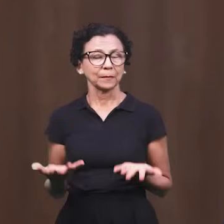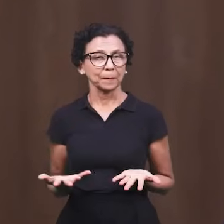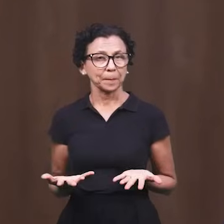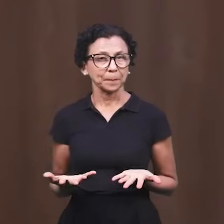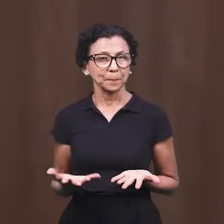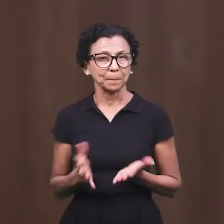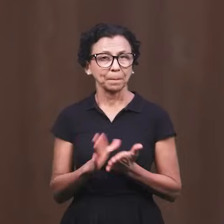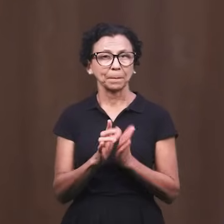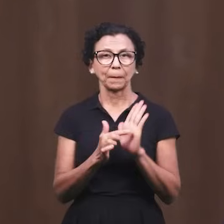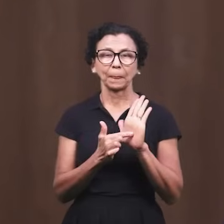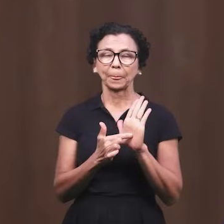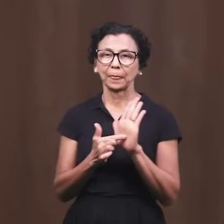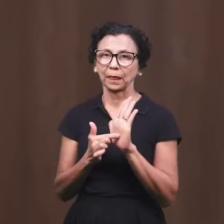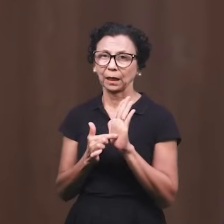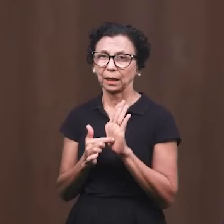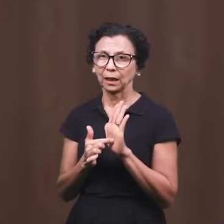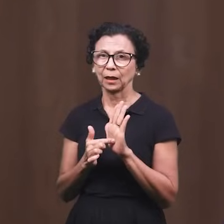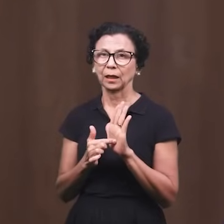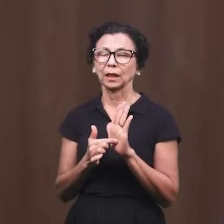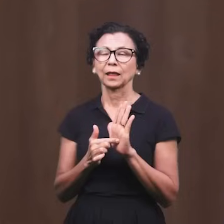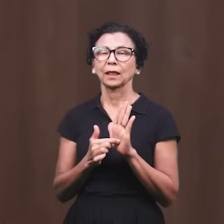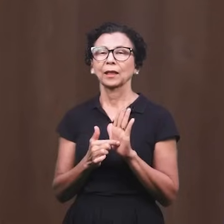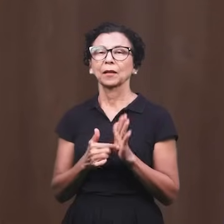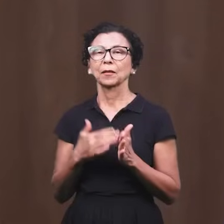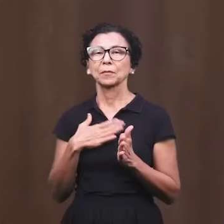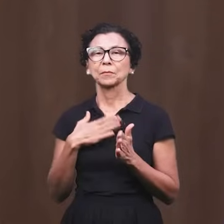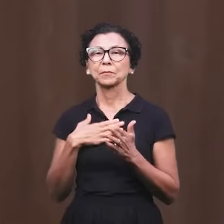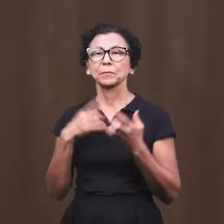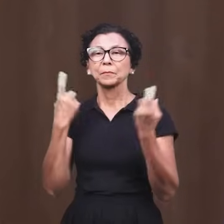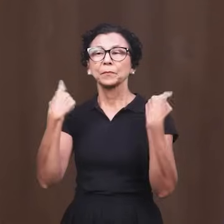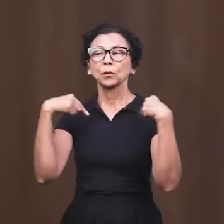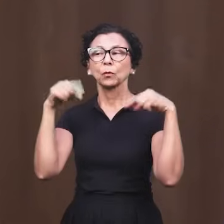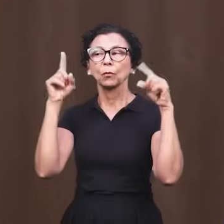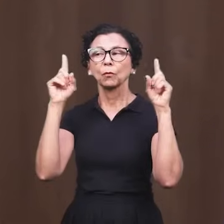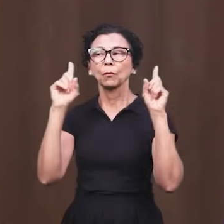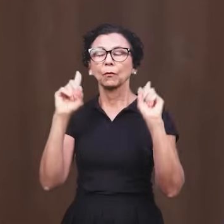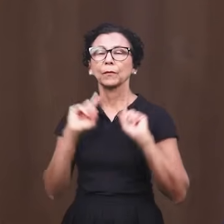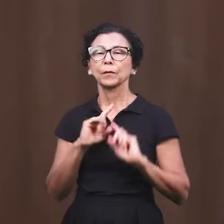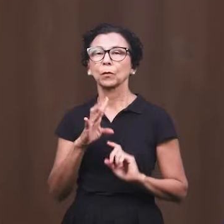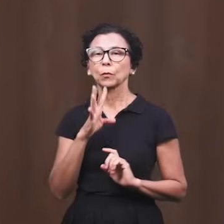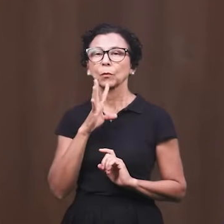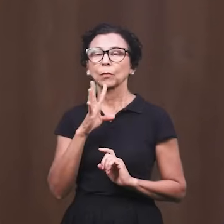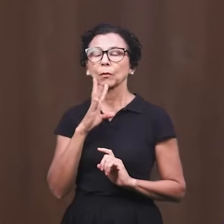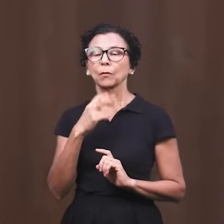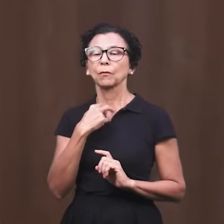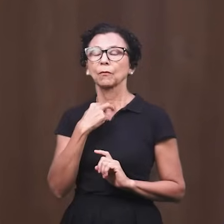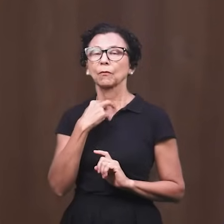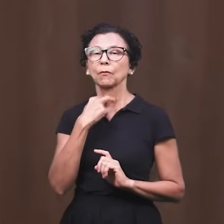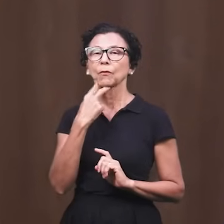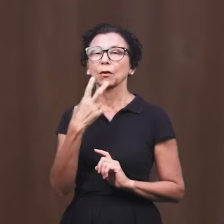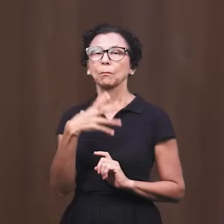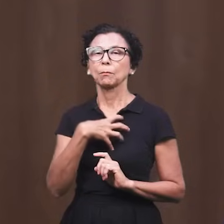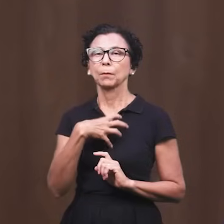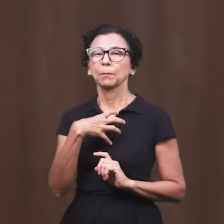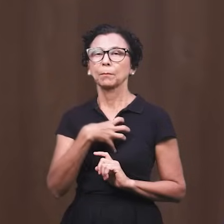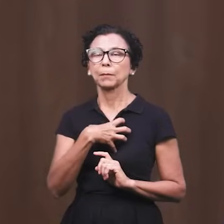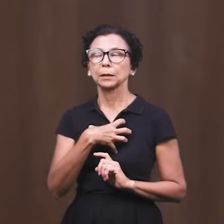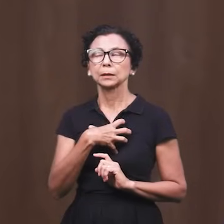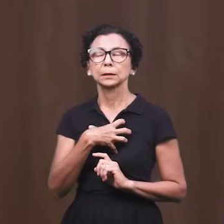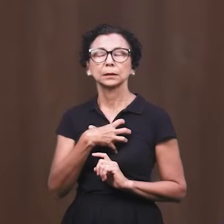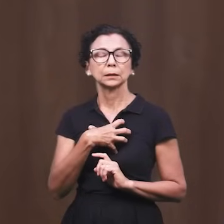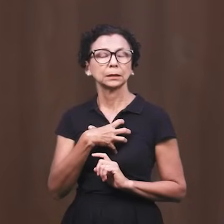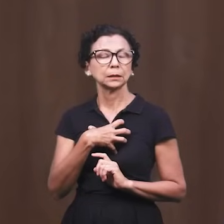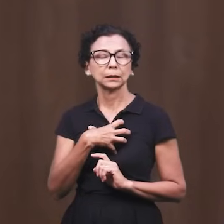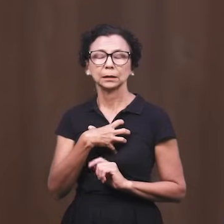Senhor diz que as minhas ovelhas ouvem a minha voz, e de maneira